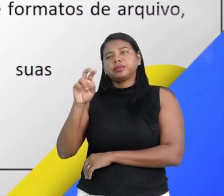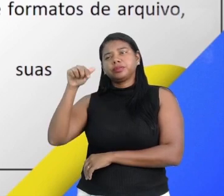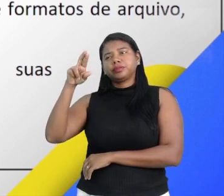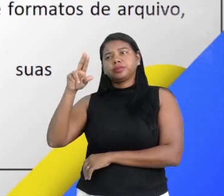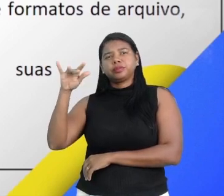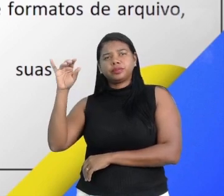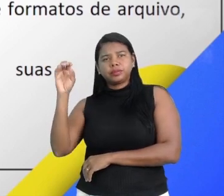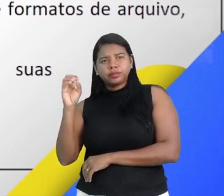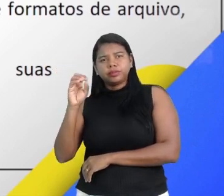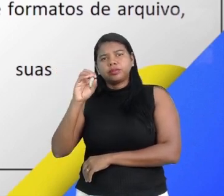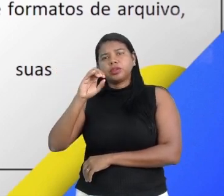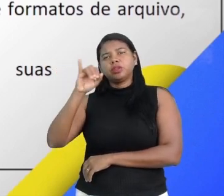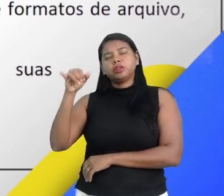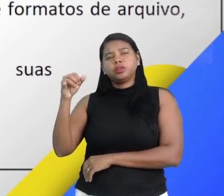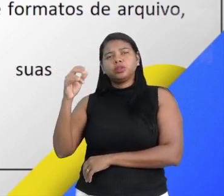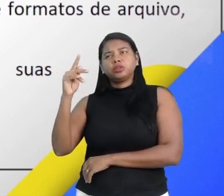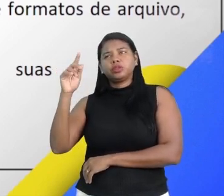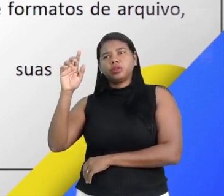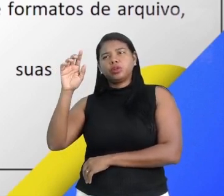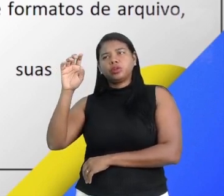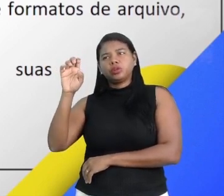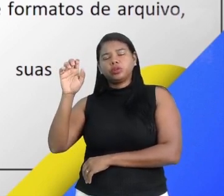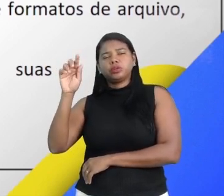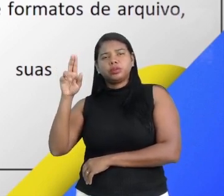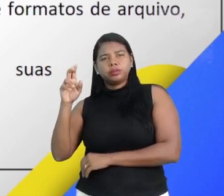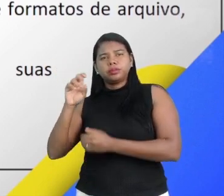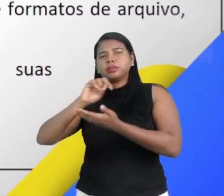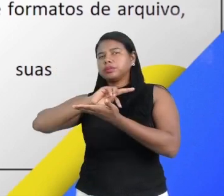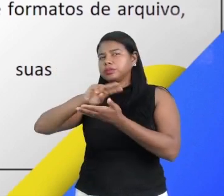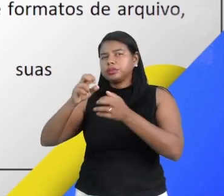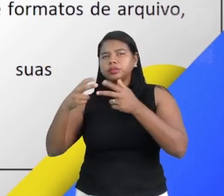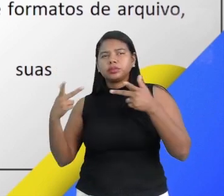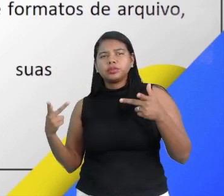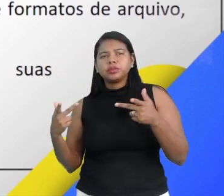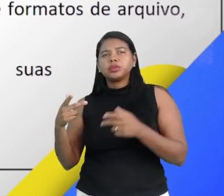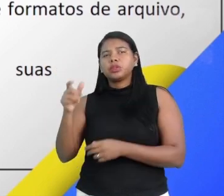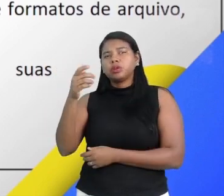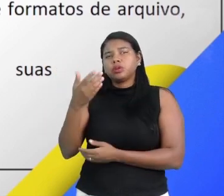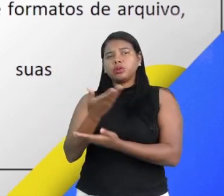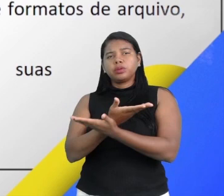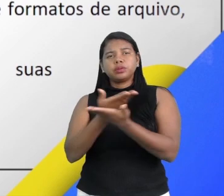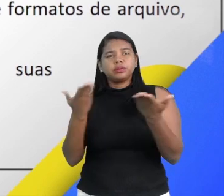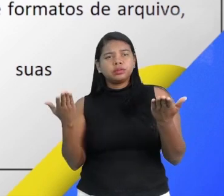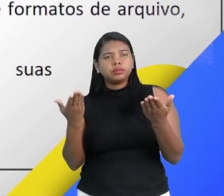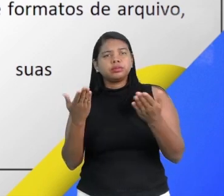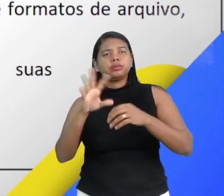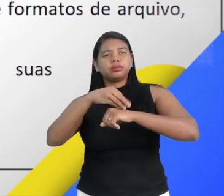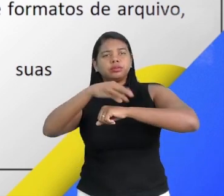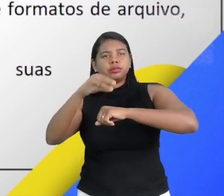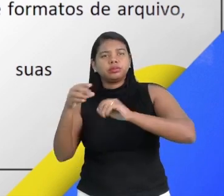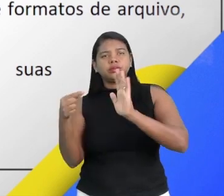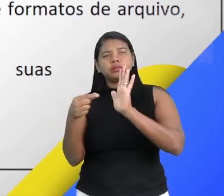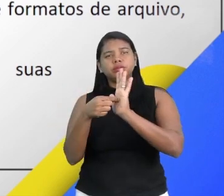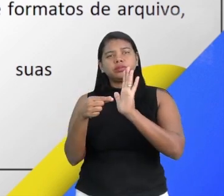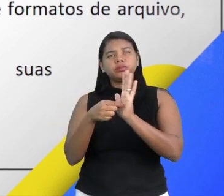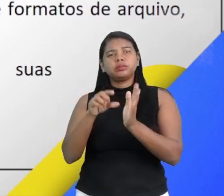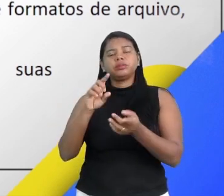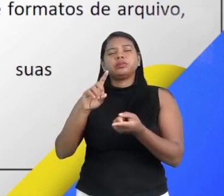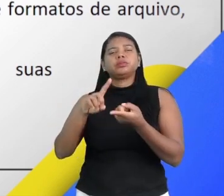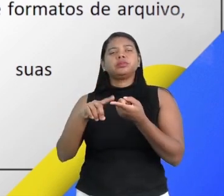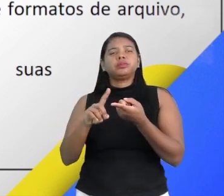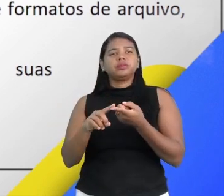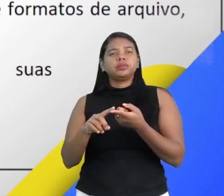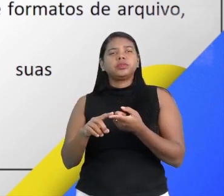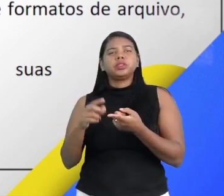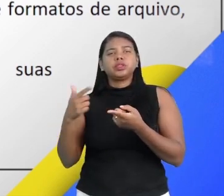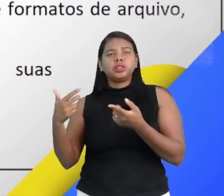JPEG, GIF e outros. E os plugins, né, que permitem que o usuário possa expandir as funcionalidades do software. Alguns softwares pagos também